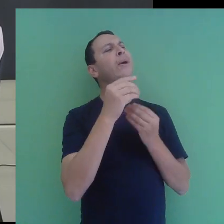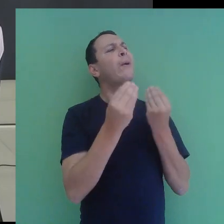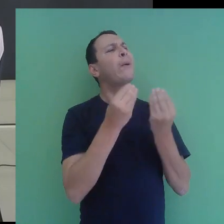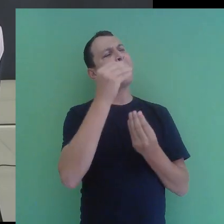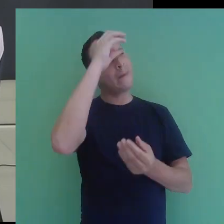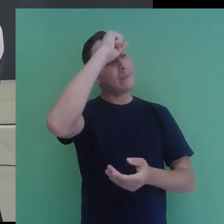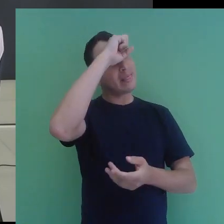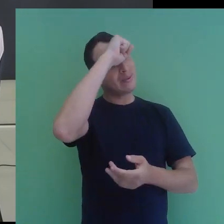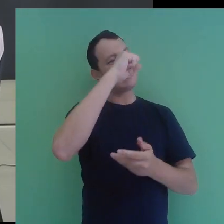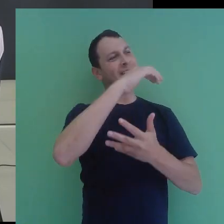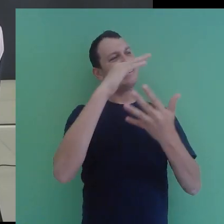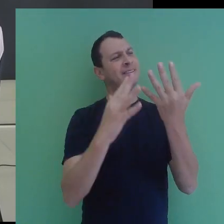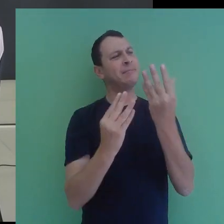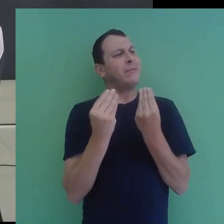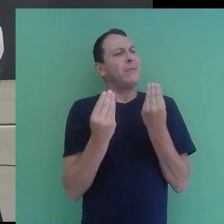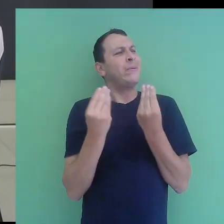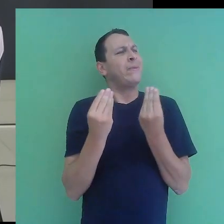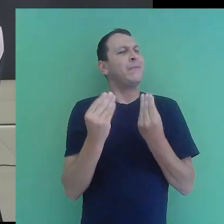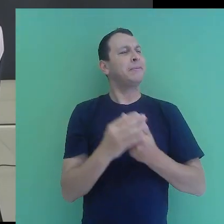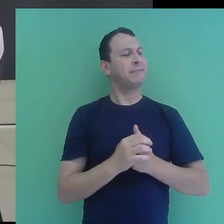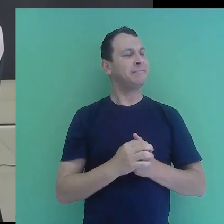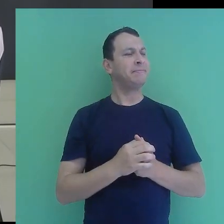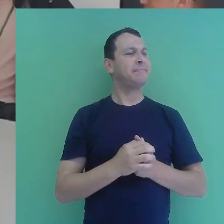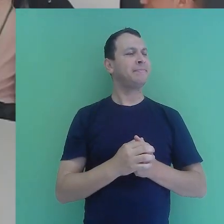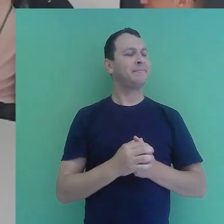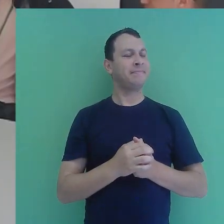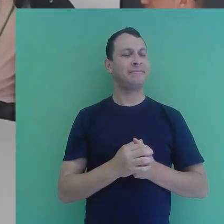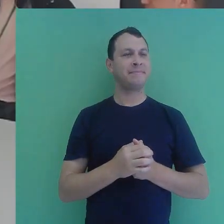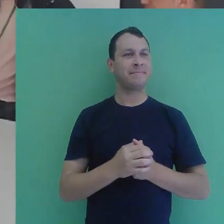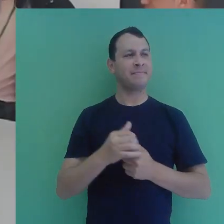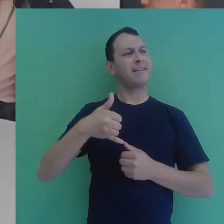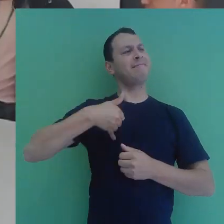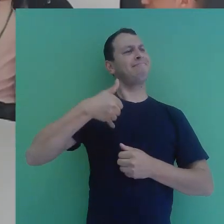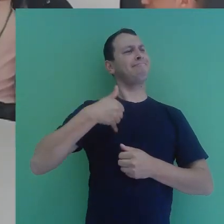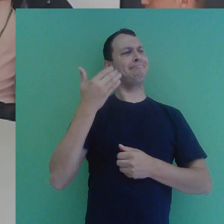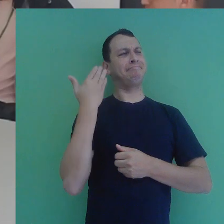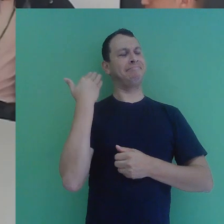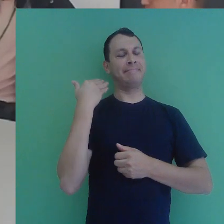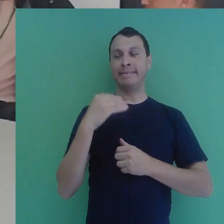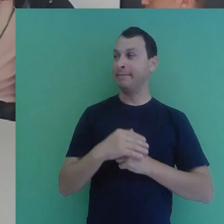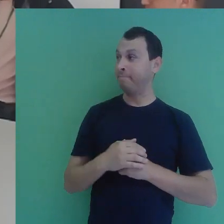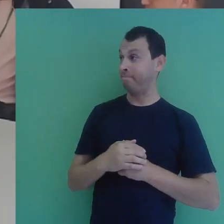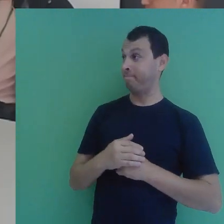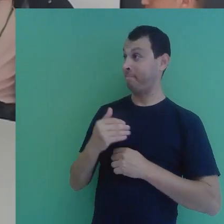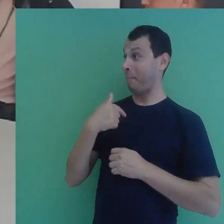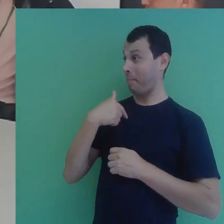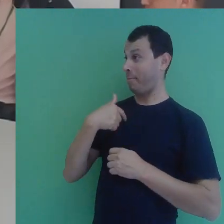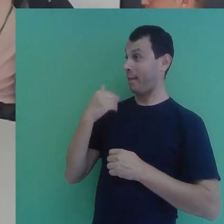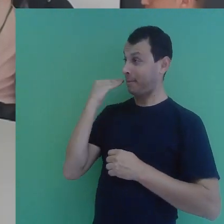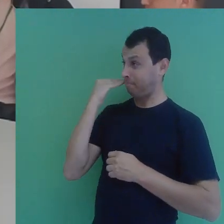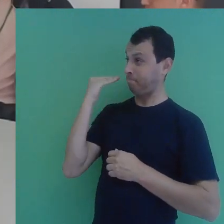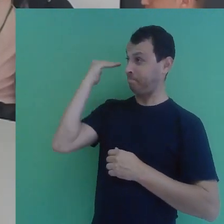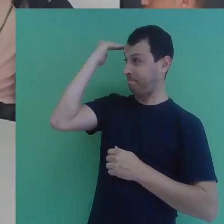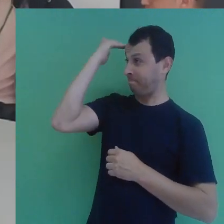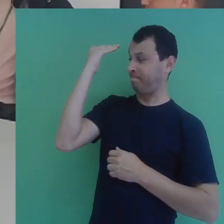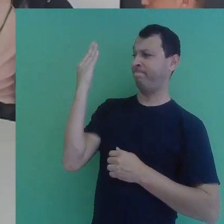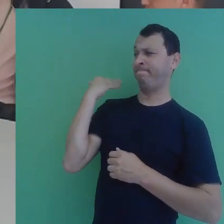você aprendeu, com quantos anos você tinha? Então, eu comecei a aprender Libras na minha adolescência, no final da